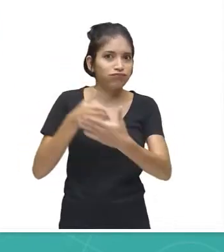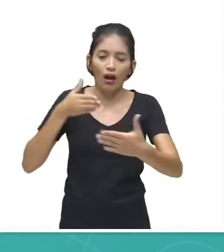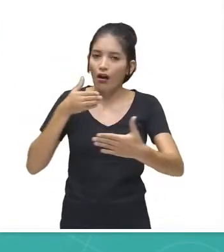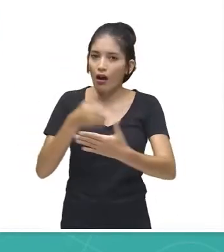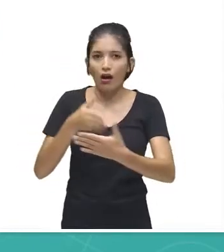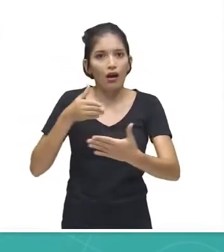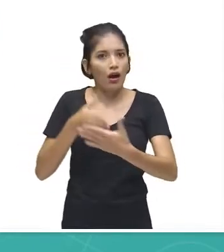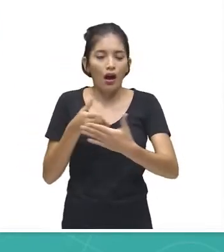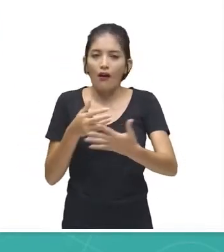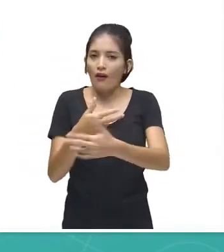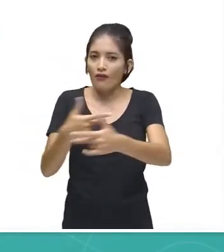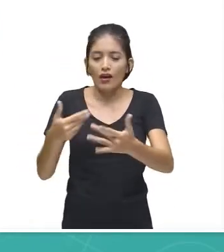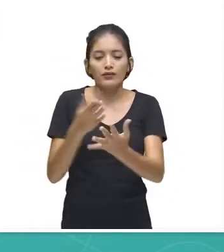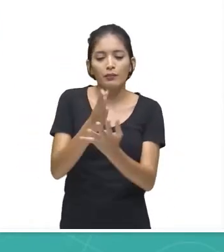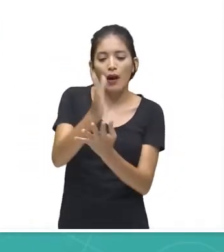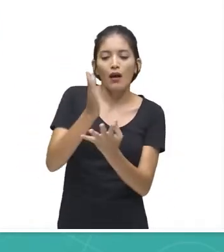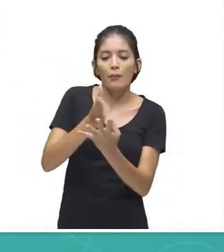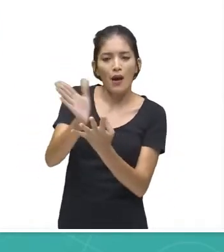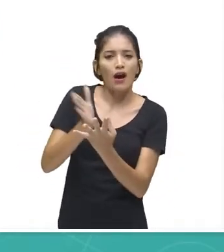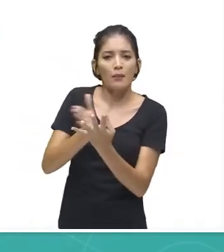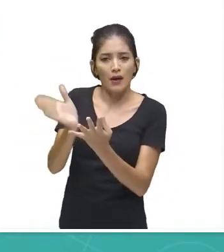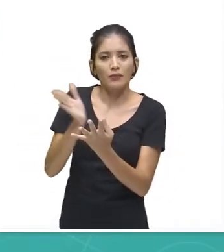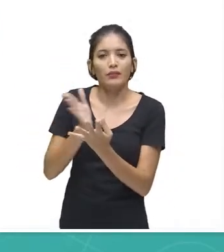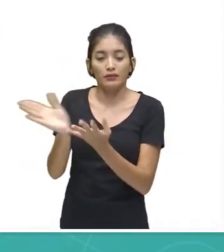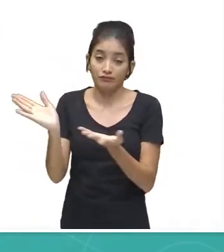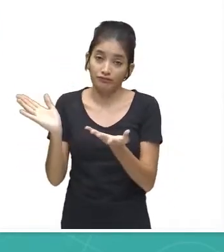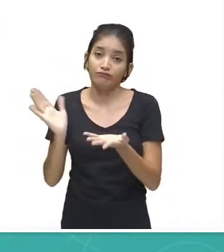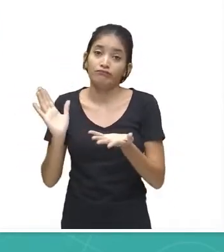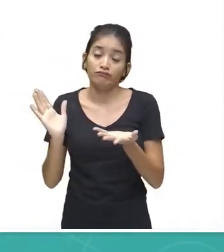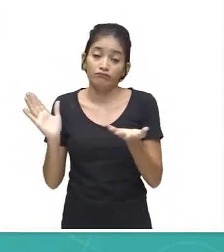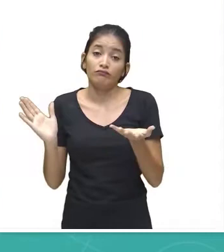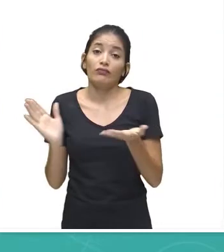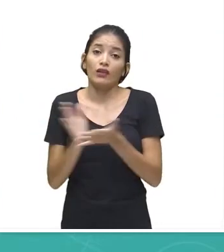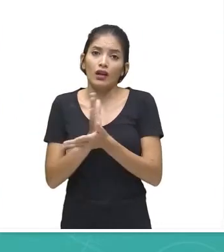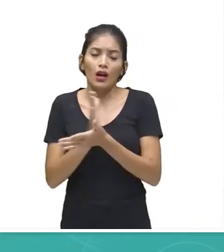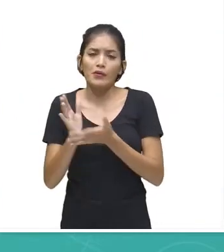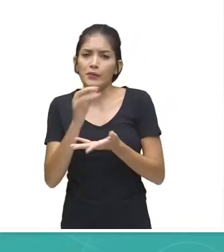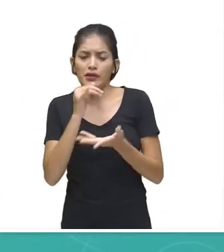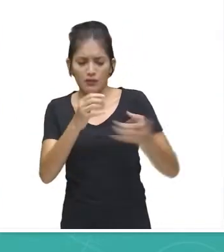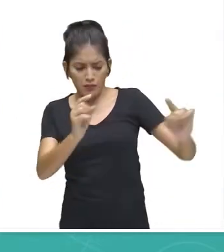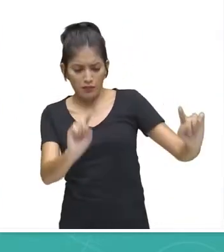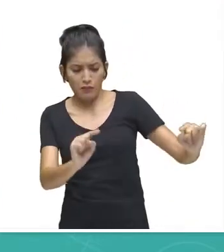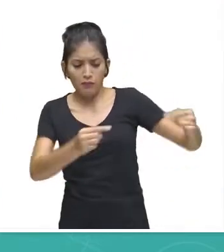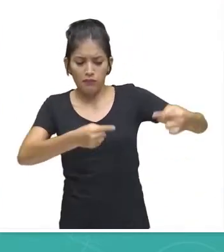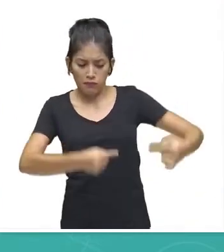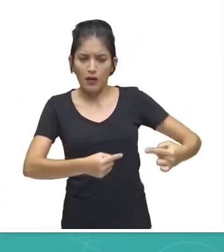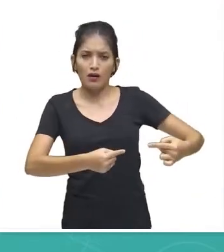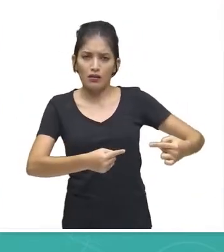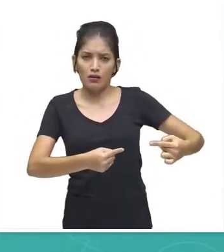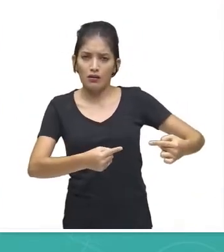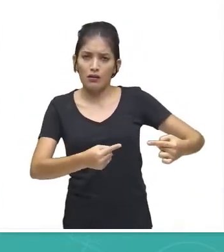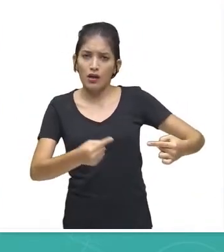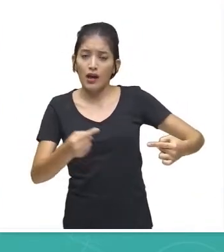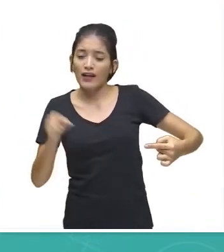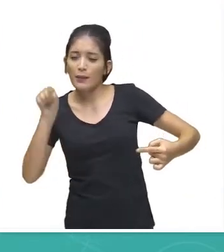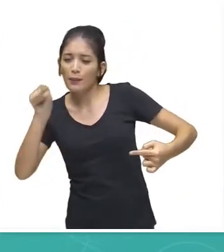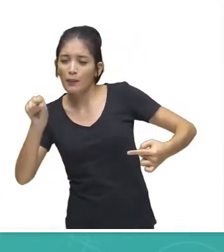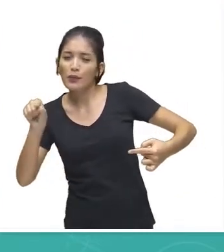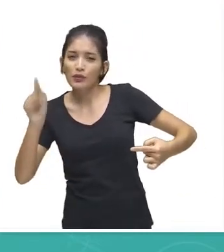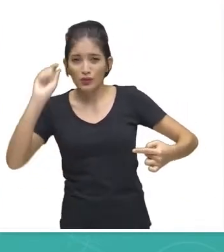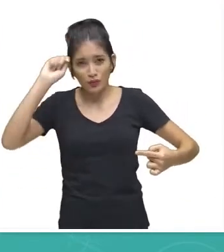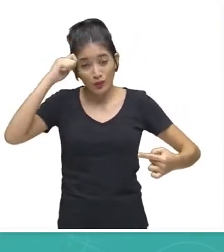caminho. Então, em algum momento, vai ser confrontado com aquele pontinho preto, os